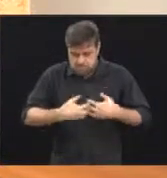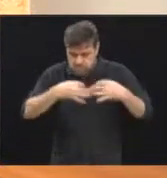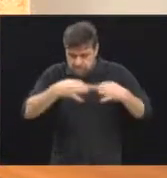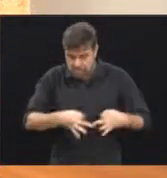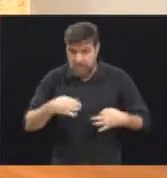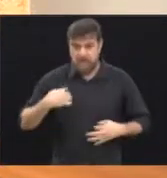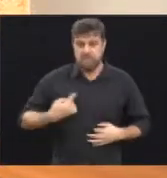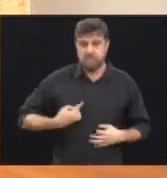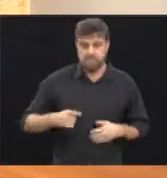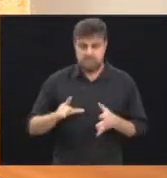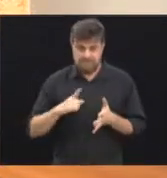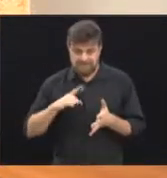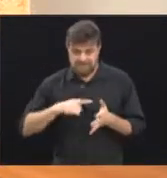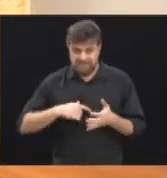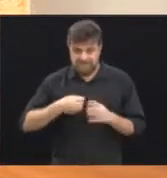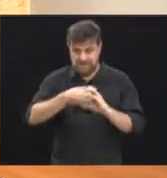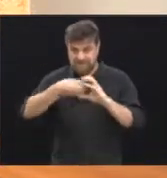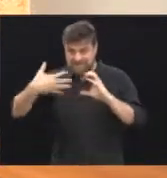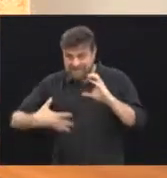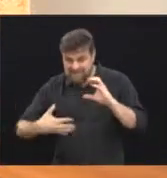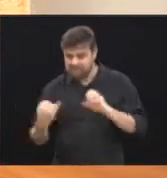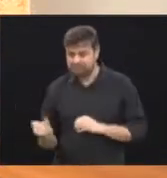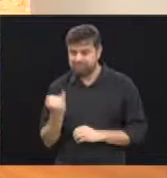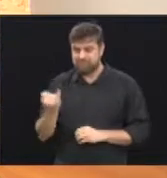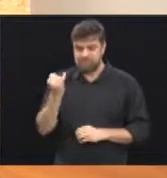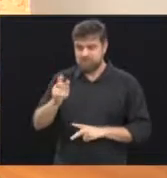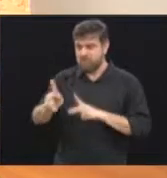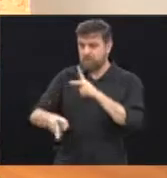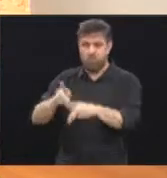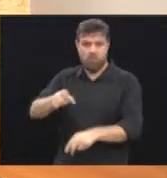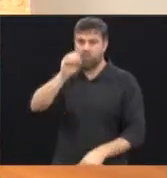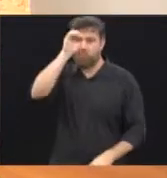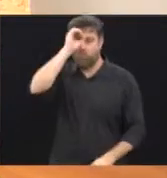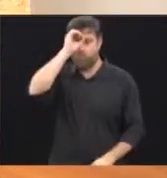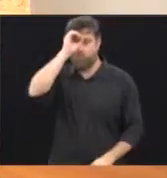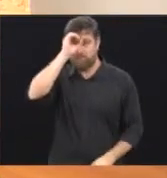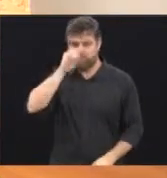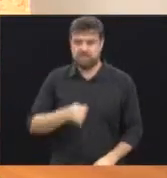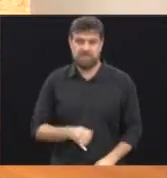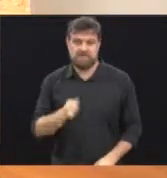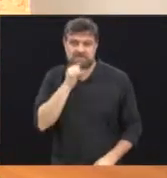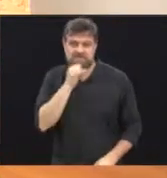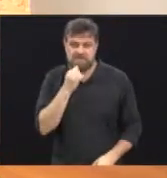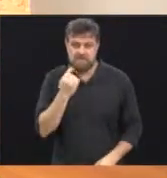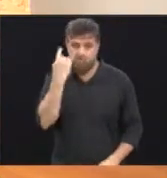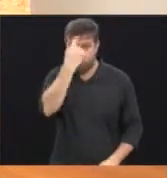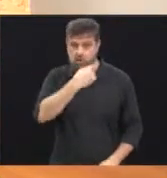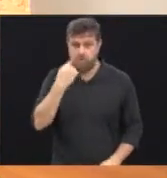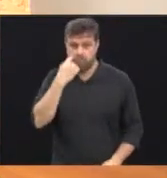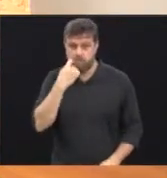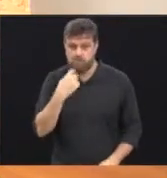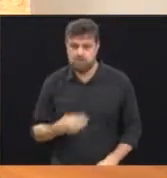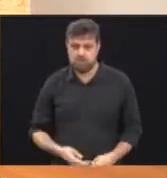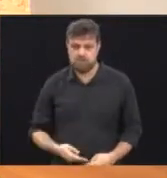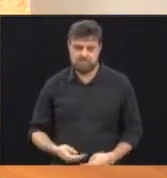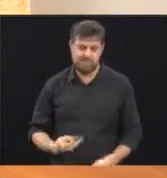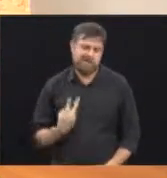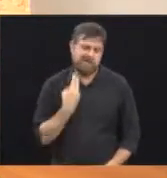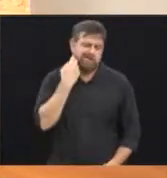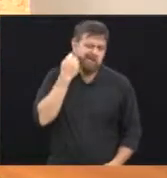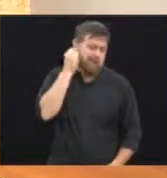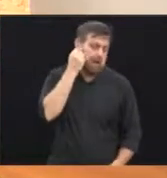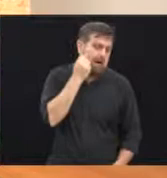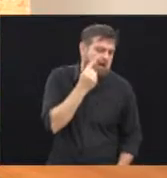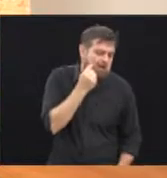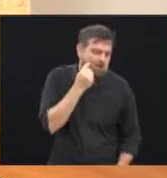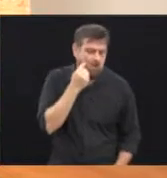alguns aspectos importantes e que muitas vezes a população desconhece. Então, os traumas de face, traumas de membros